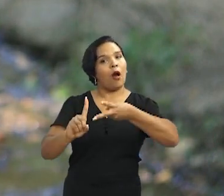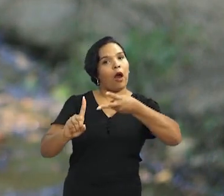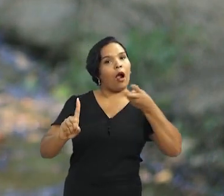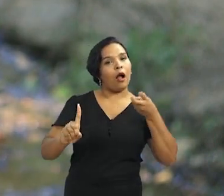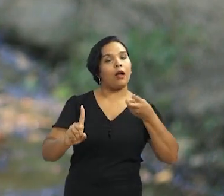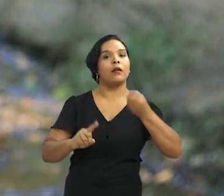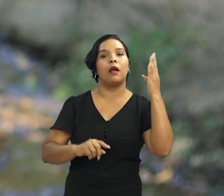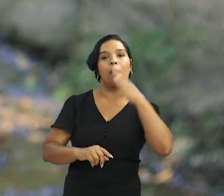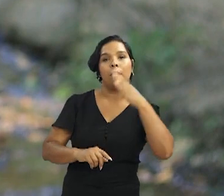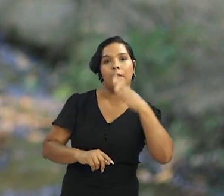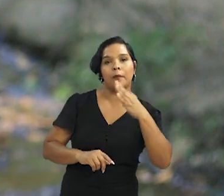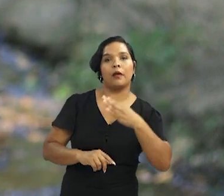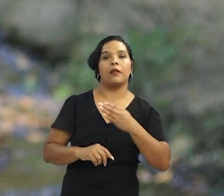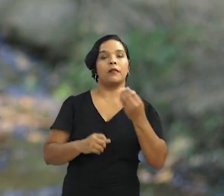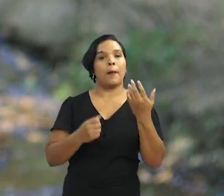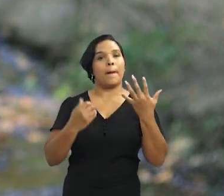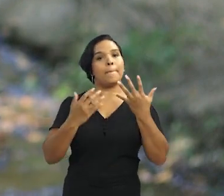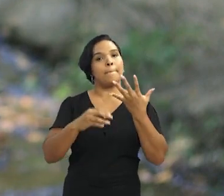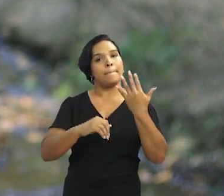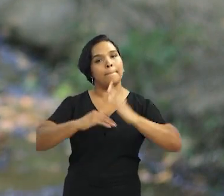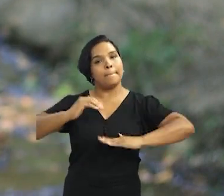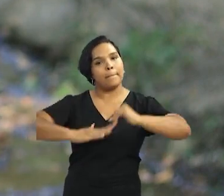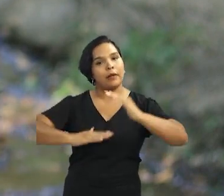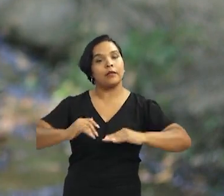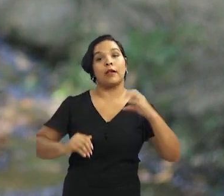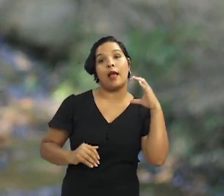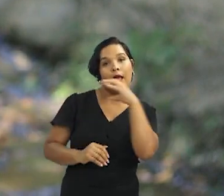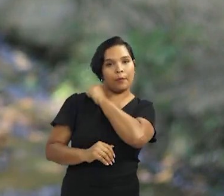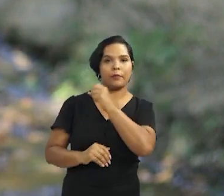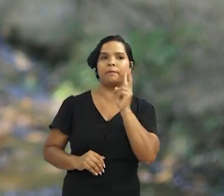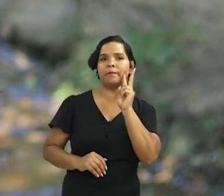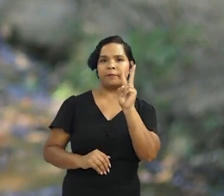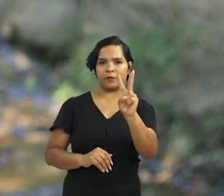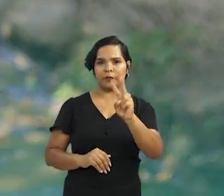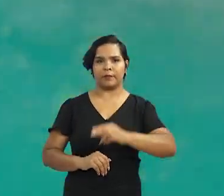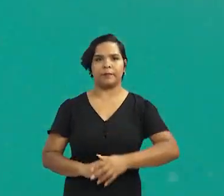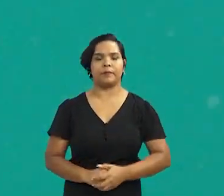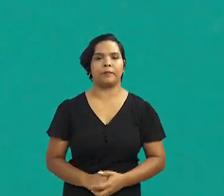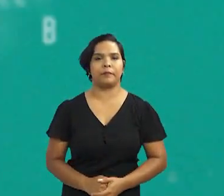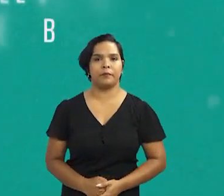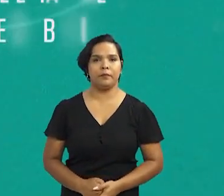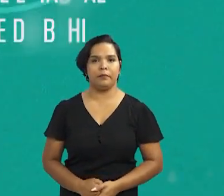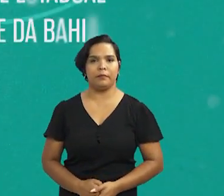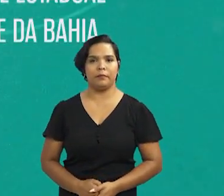identifique possíveis fraudes na especiaria de forma prática e rápida. Confira.